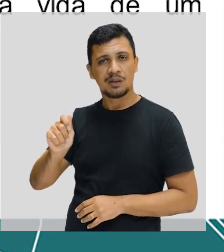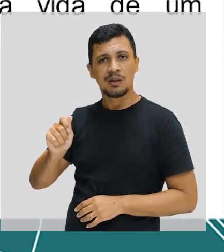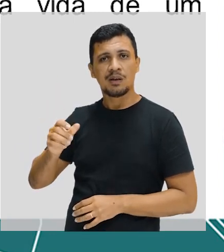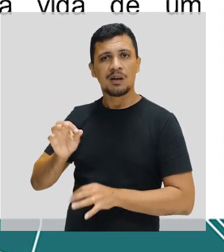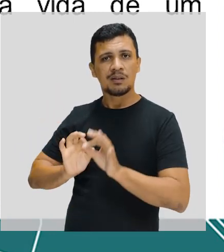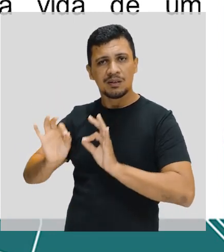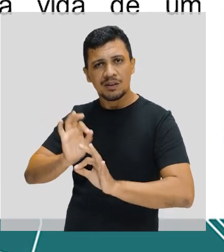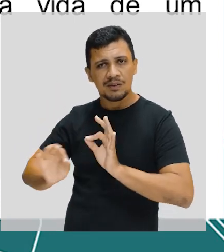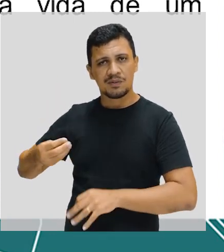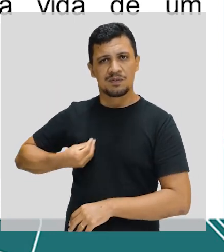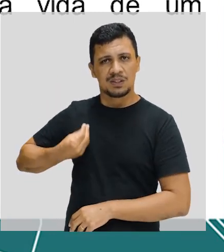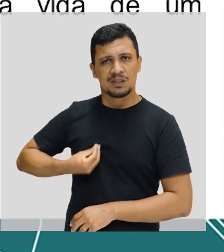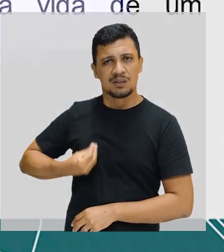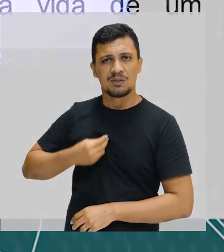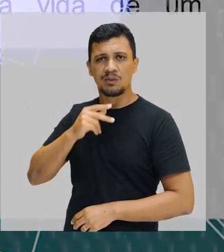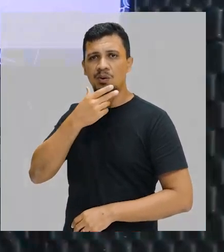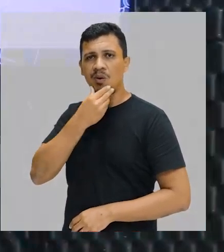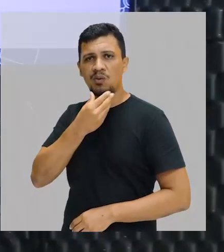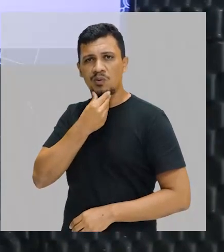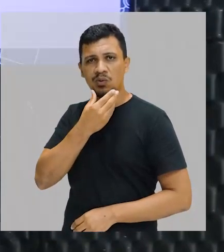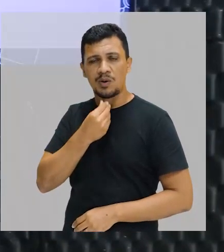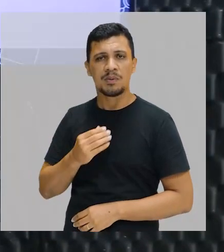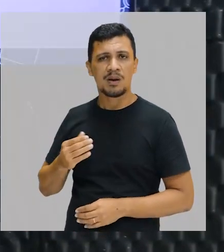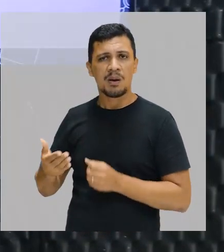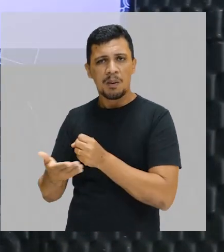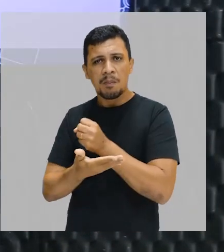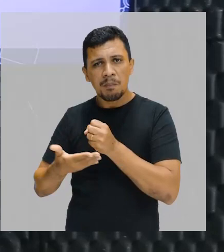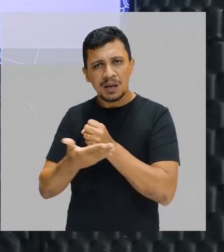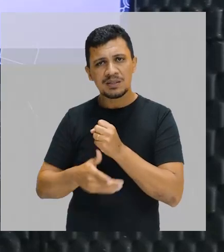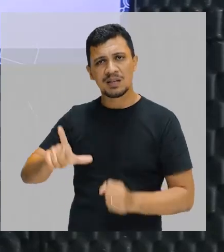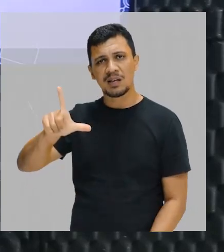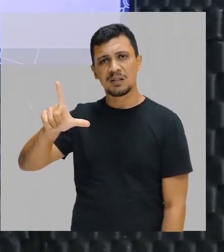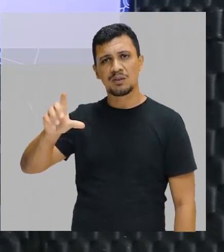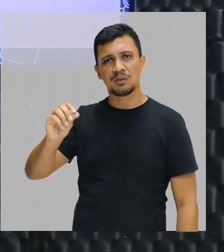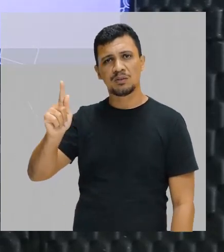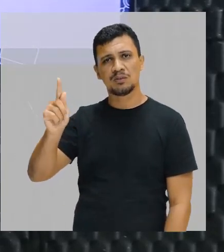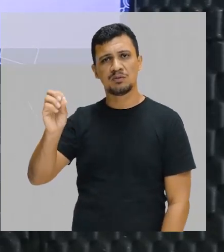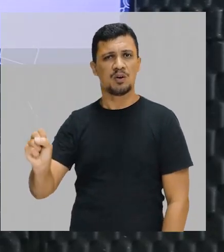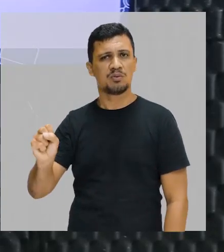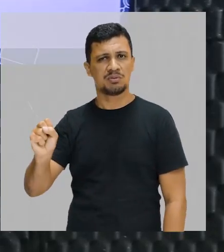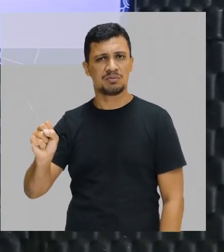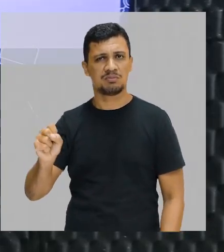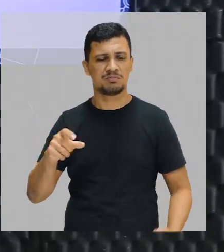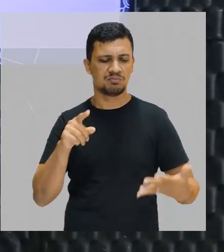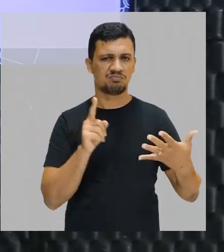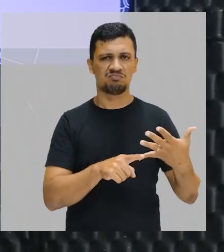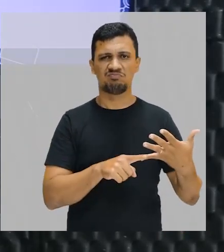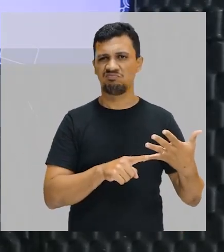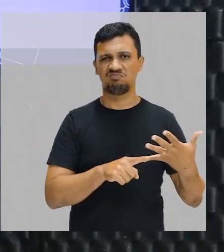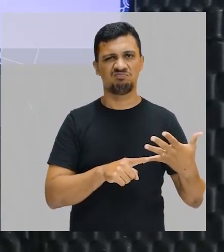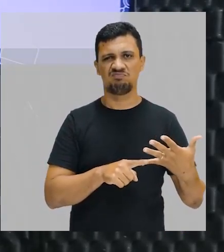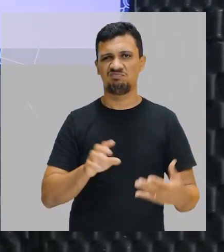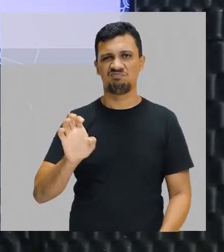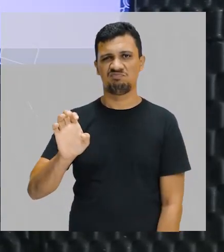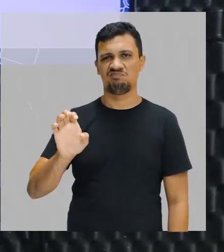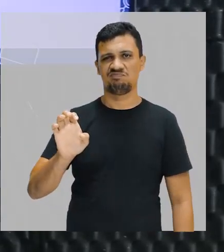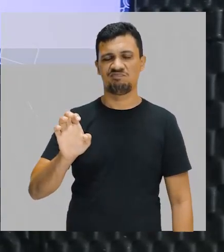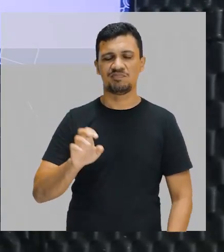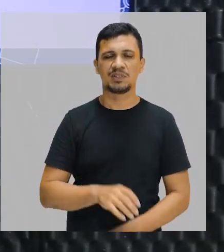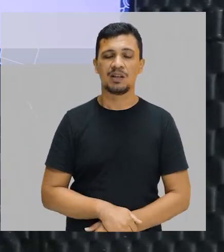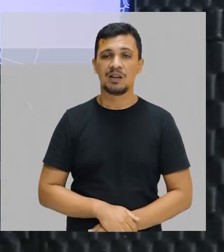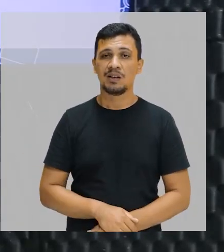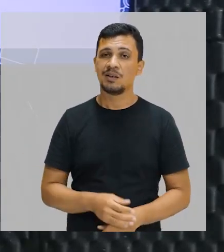crítica, radical, baseada no logos. Oh, ficou uma coisa aqui bem complicada, né? Então, meus amores, os senhores que estão me